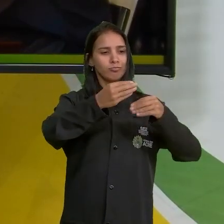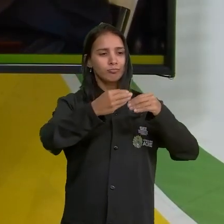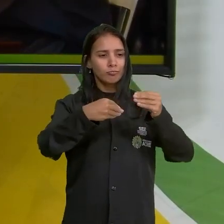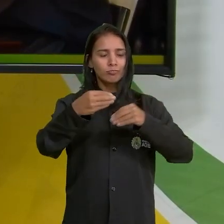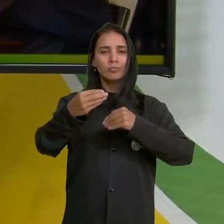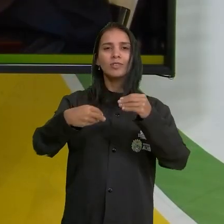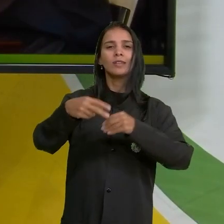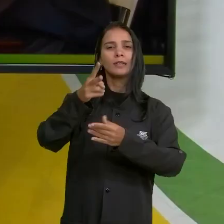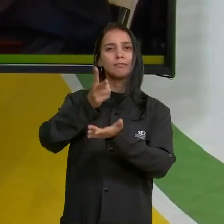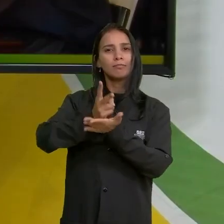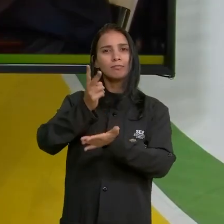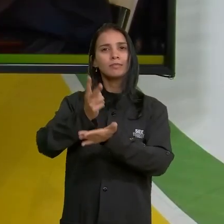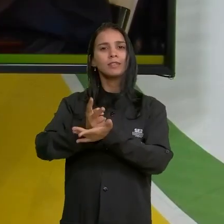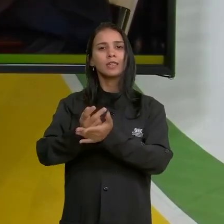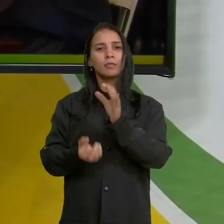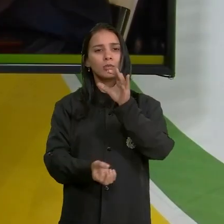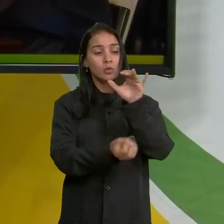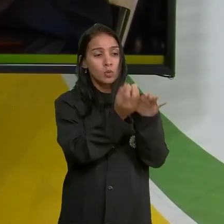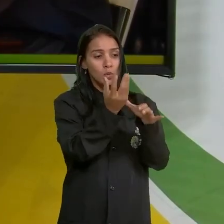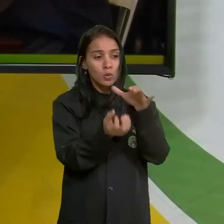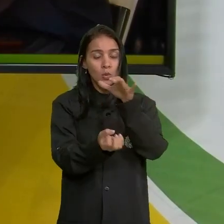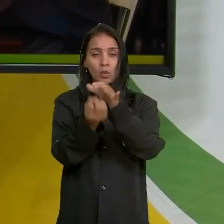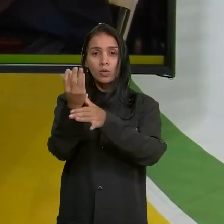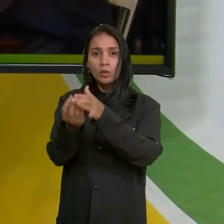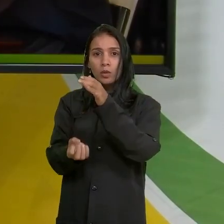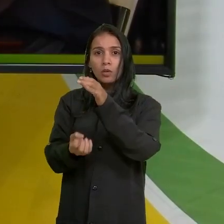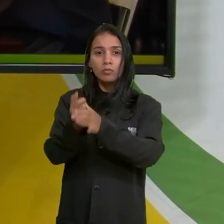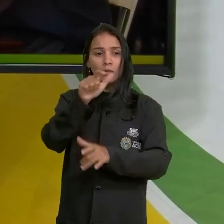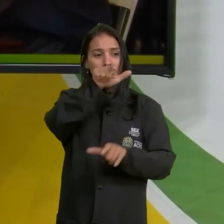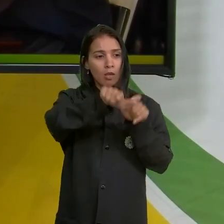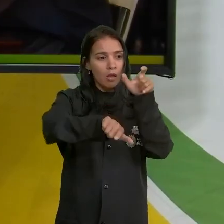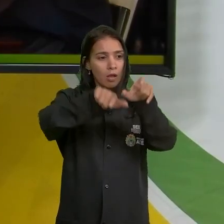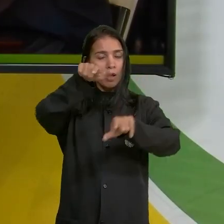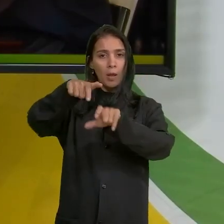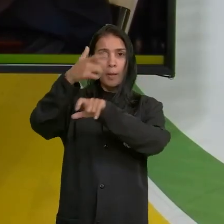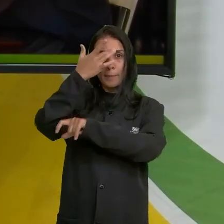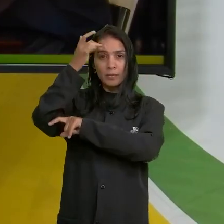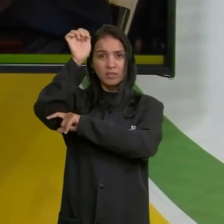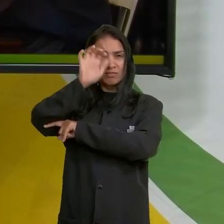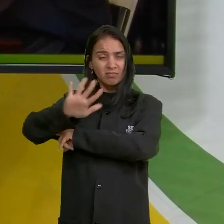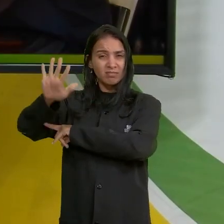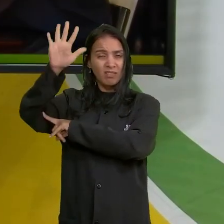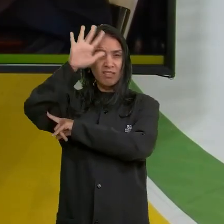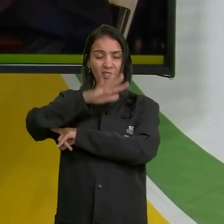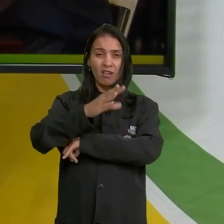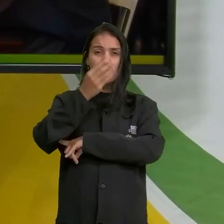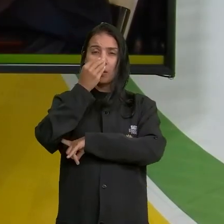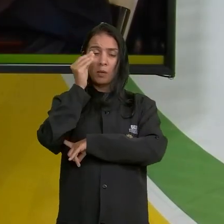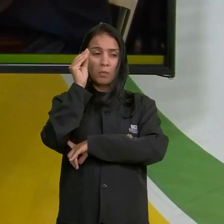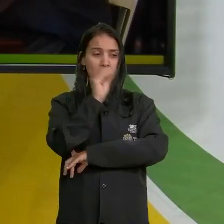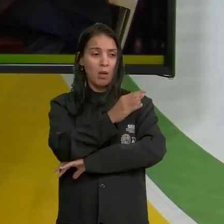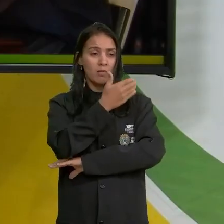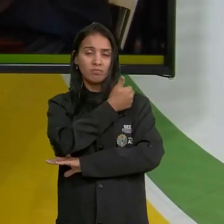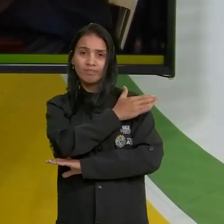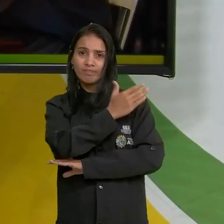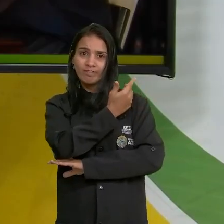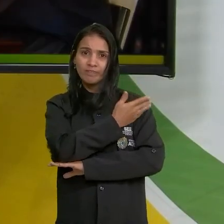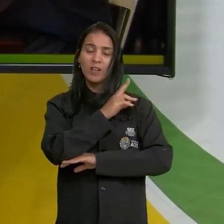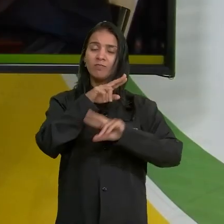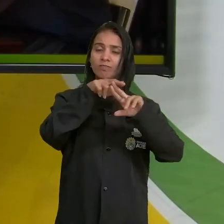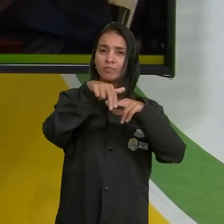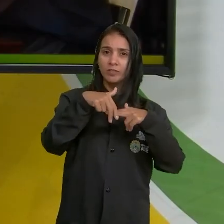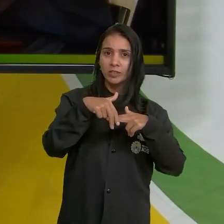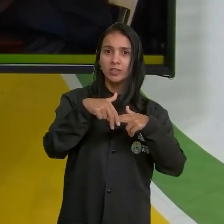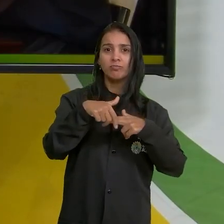por pensamentos, por ideias absolutamente preconceituosas. É por isso que a